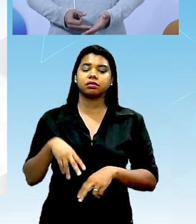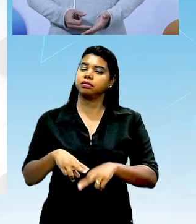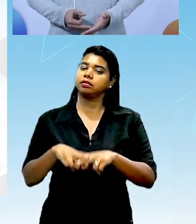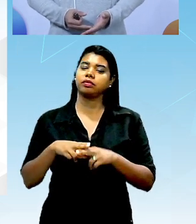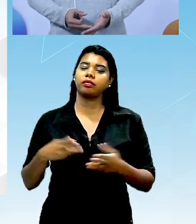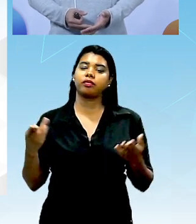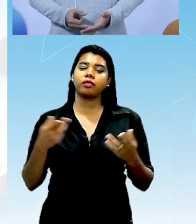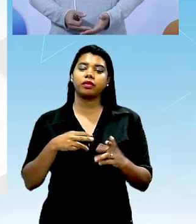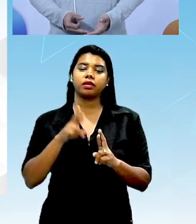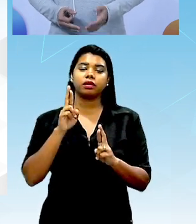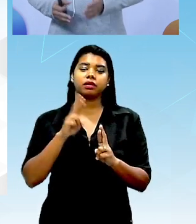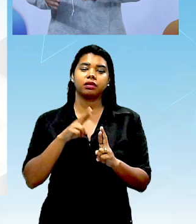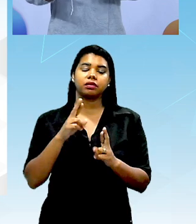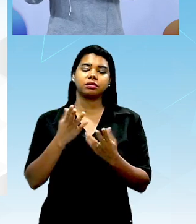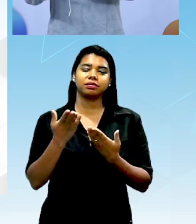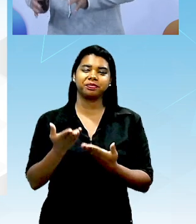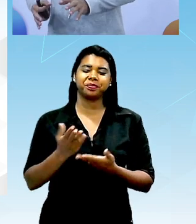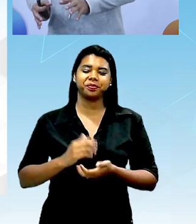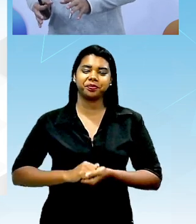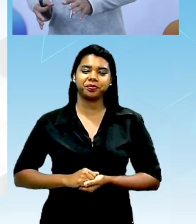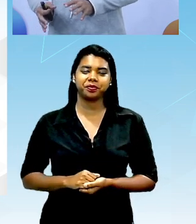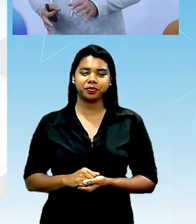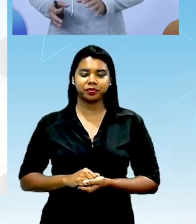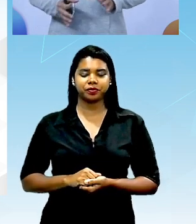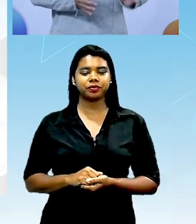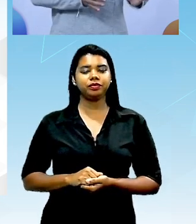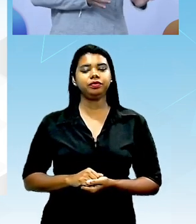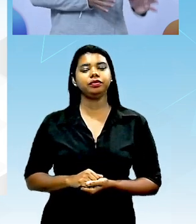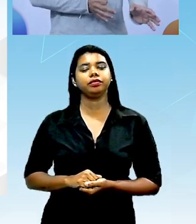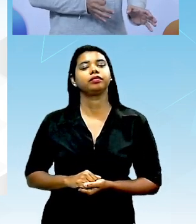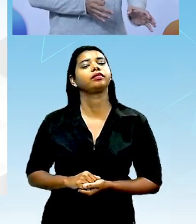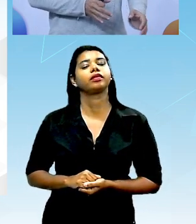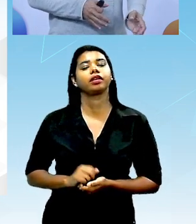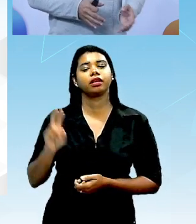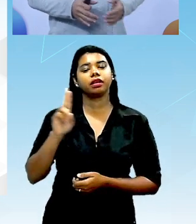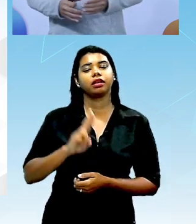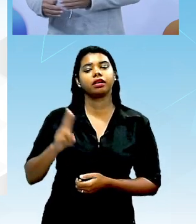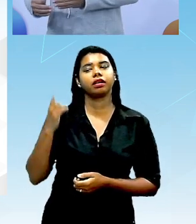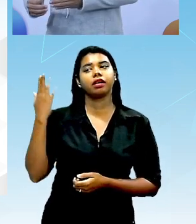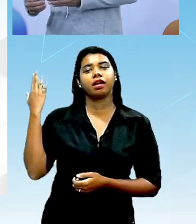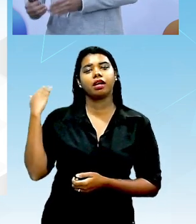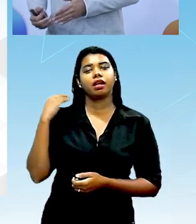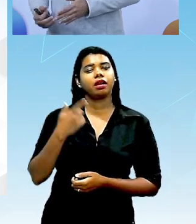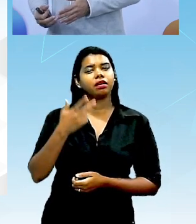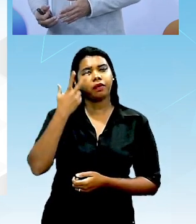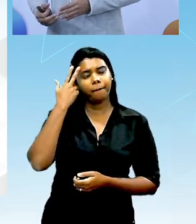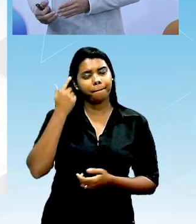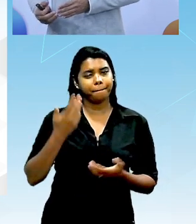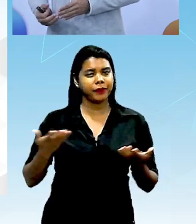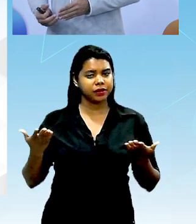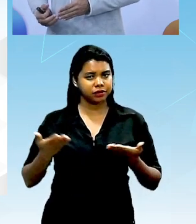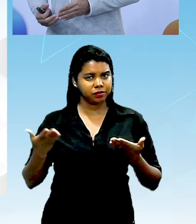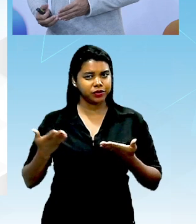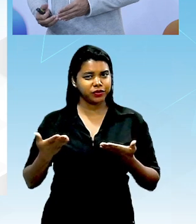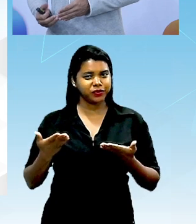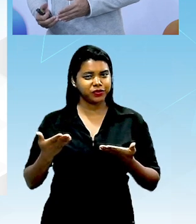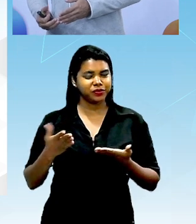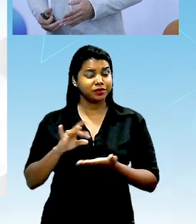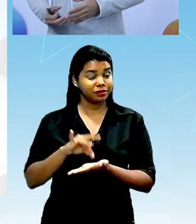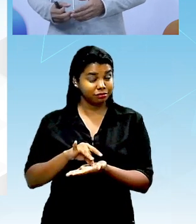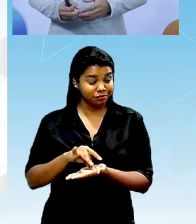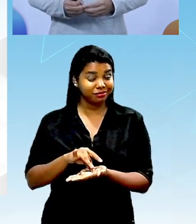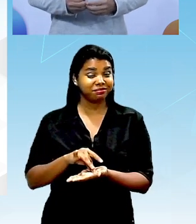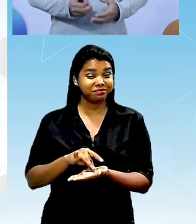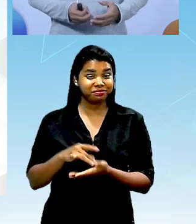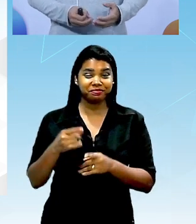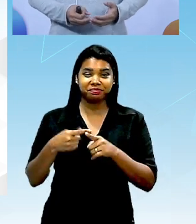precisa referenciar para você. O modelo matemático utilizado naquela época não é o mesmo hoje, em sua essência, né?